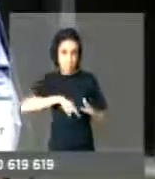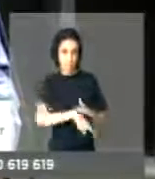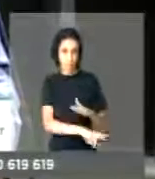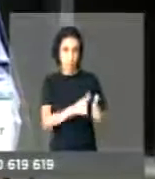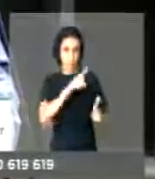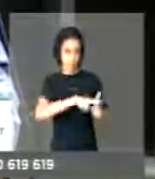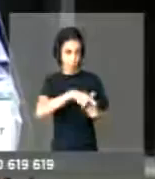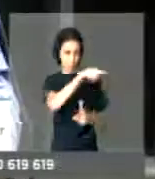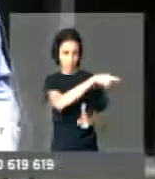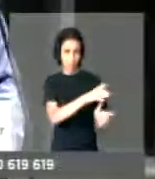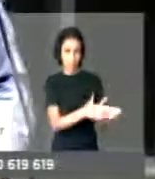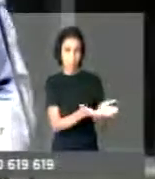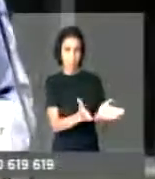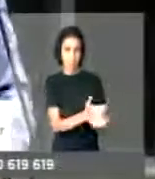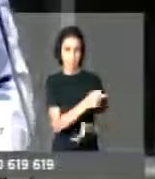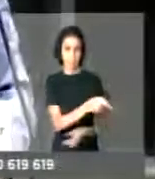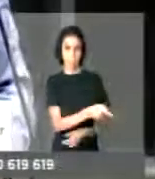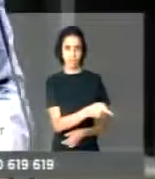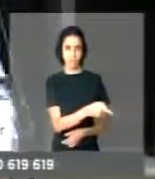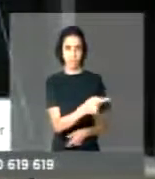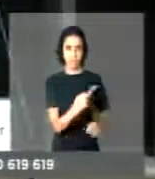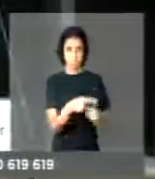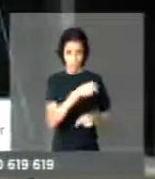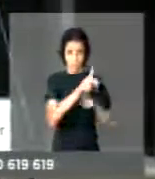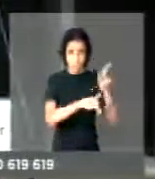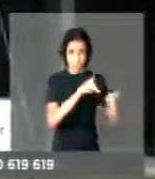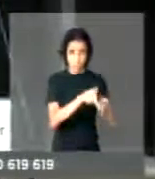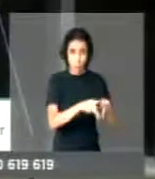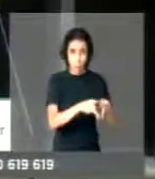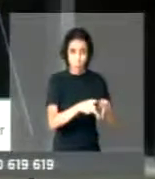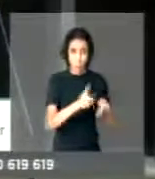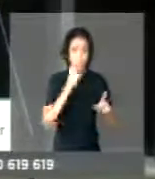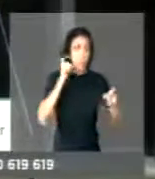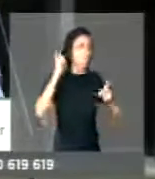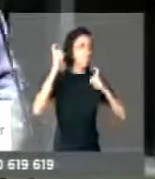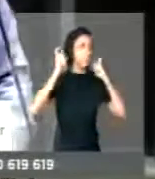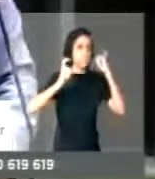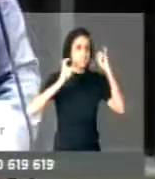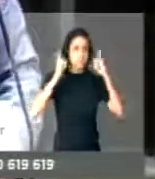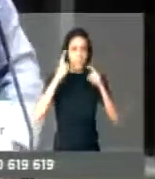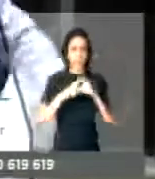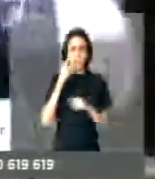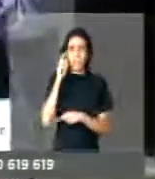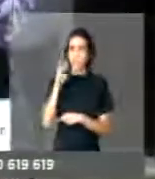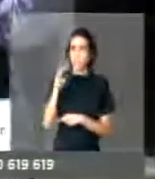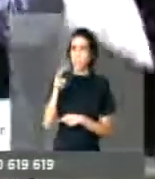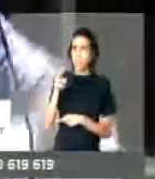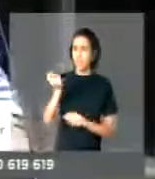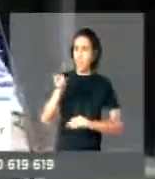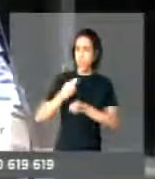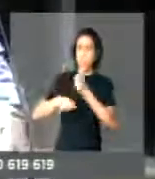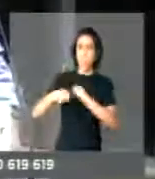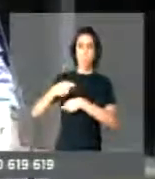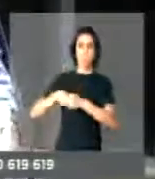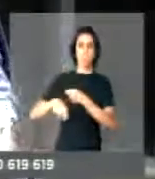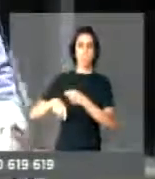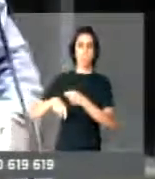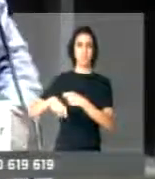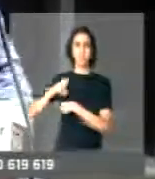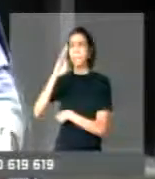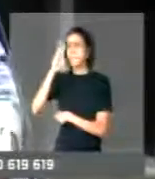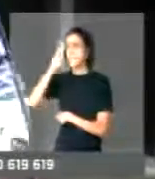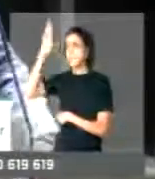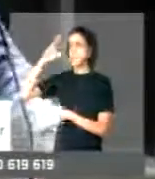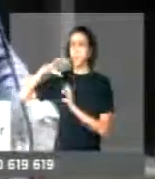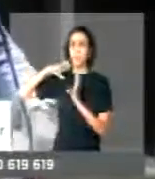mais um povo desesperado por ver que essa economia é uma das maiores do mundo.